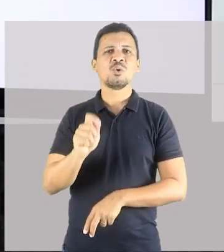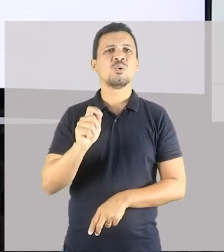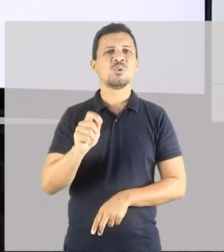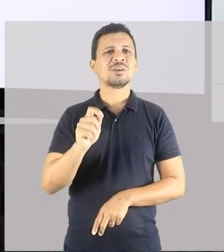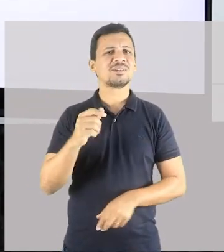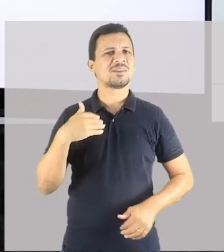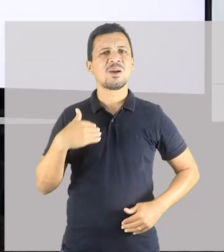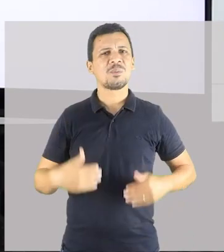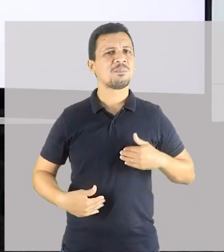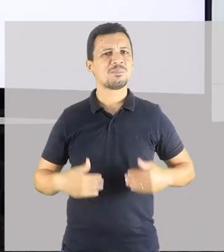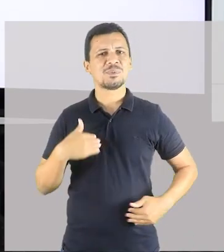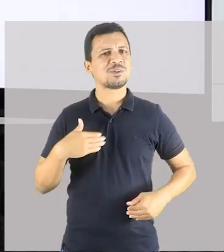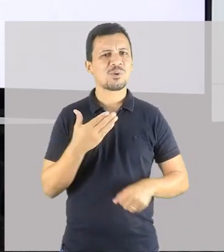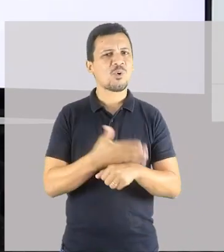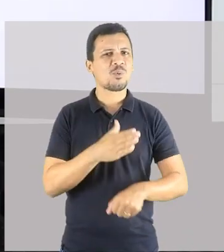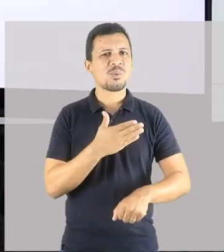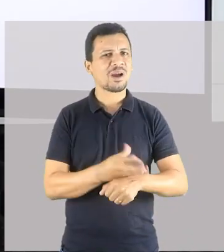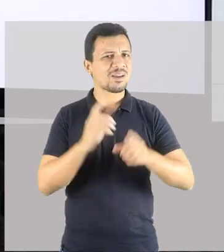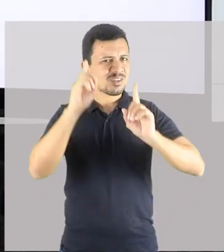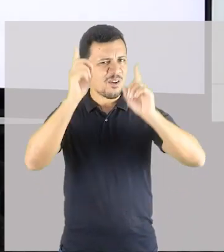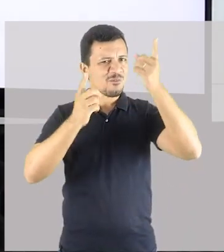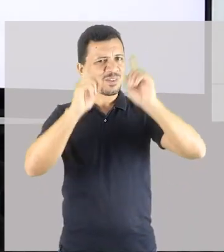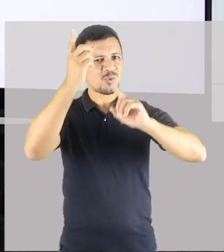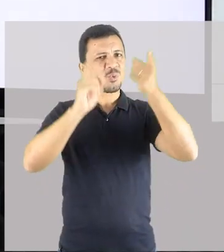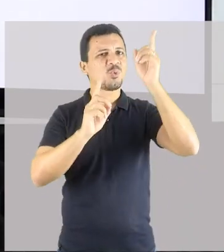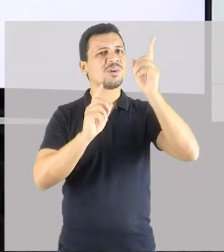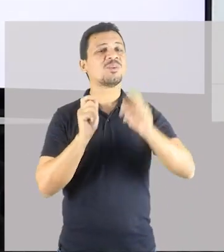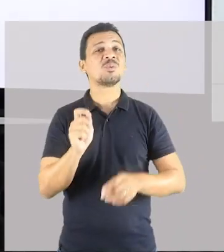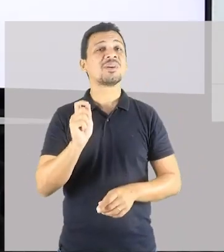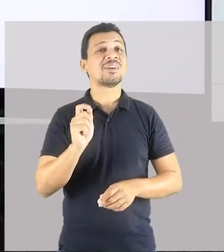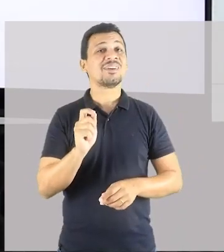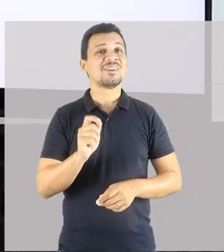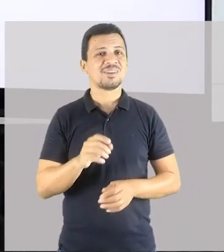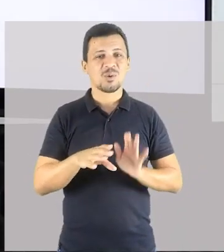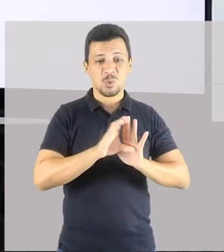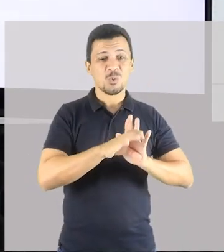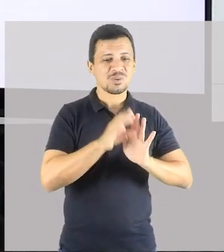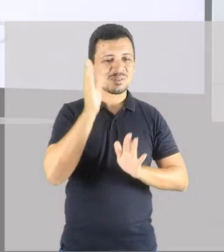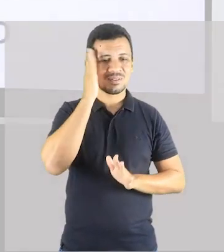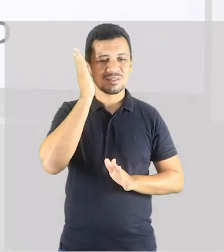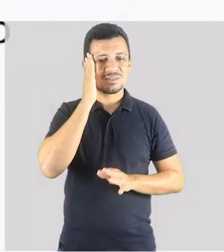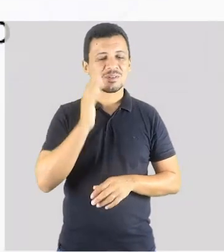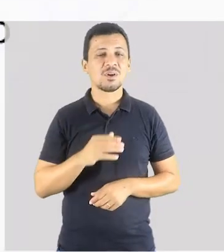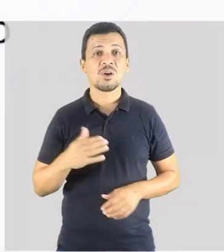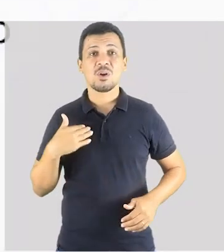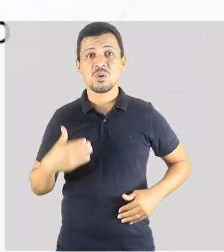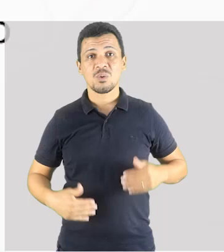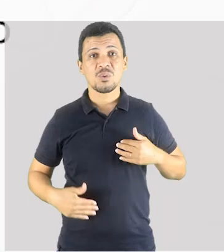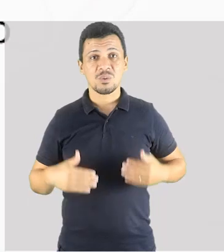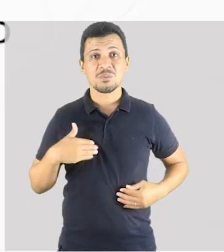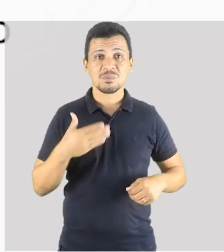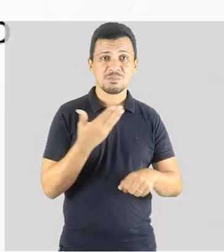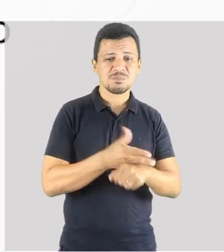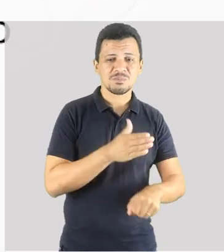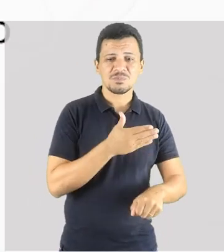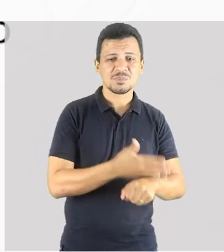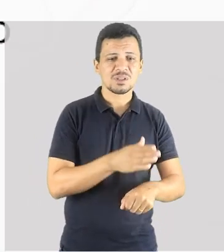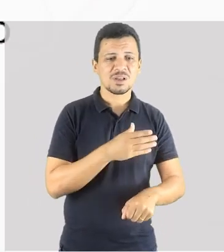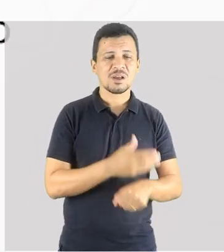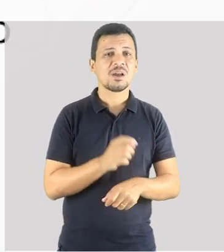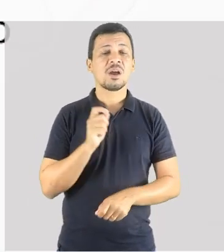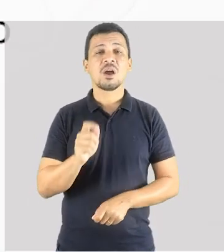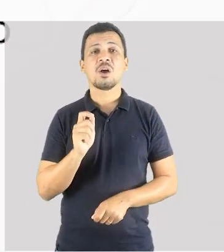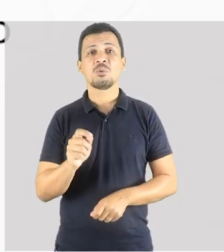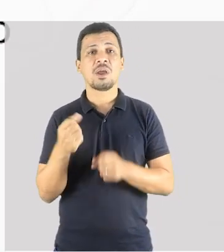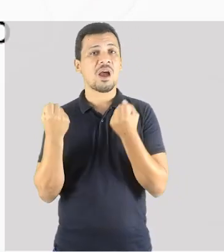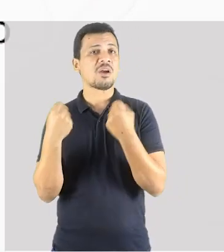práticas corporais de aventuras? Vamos lá entender os conceitos. As práticas corporais de aventura são